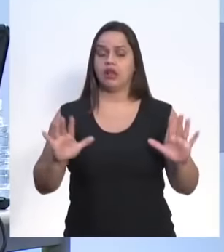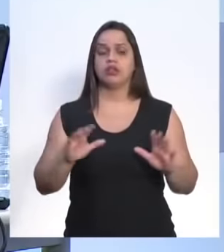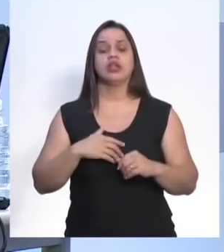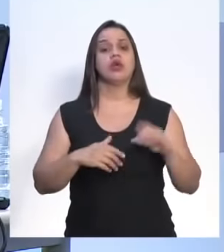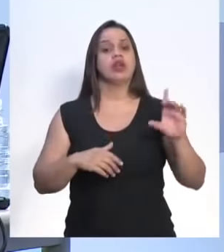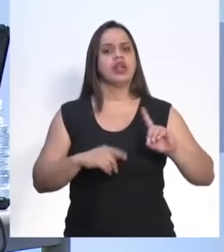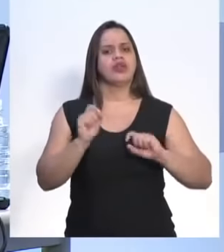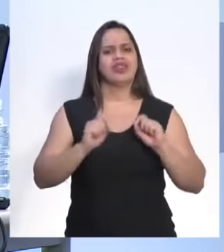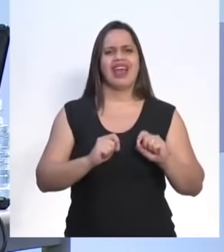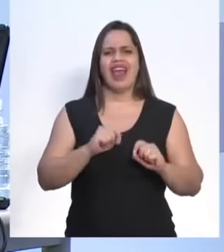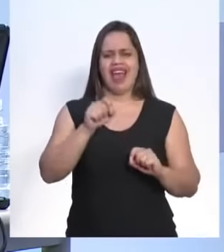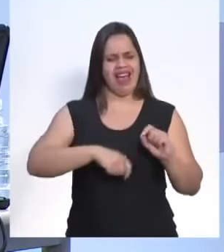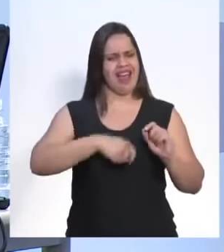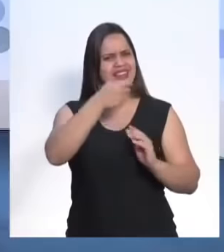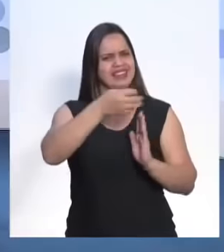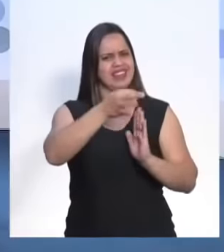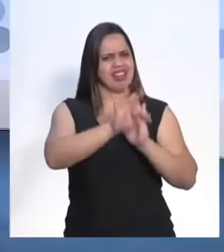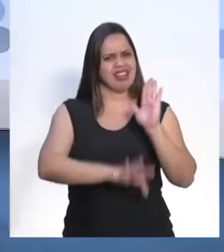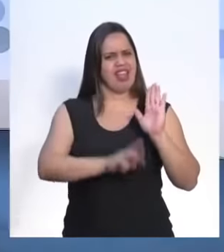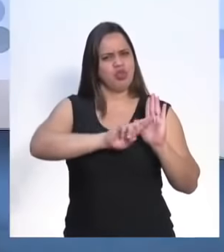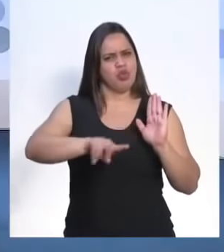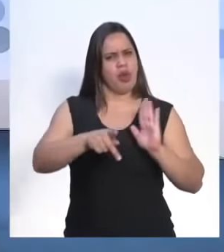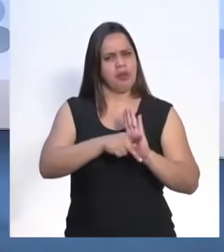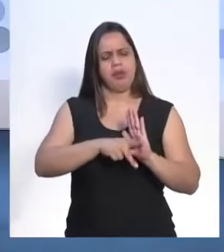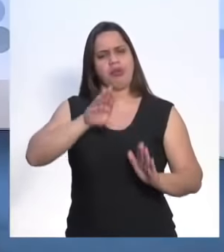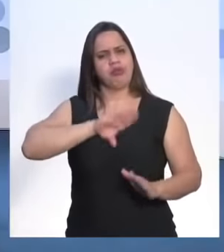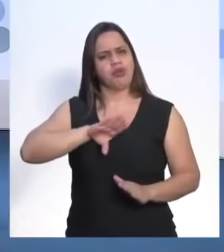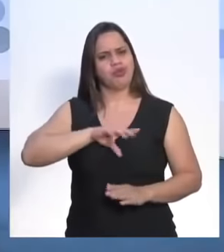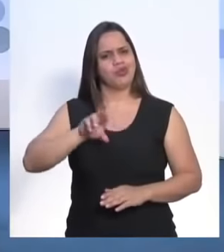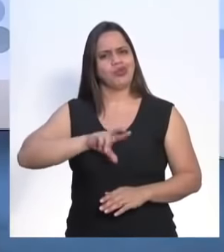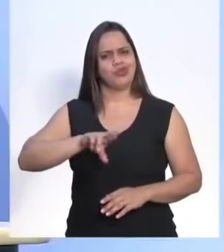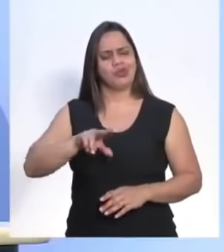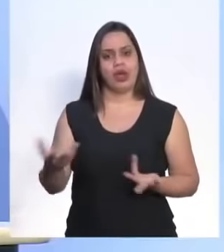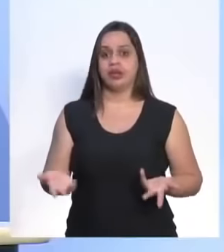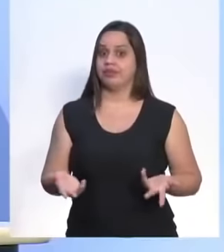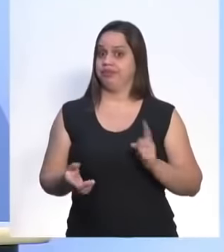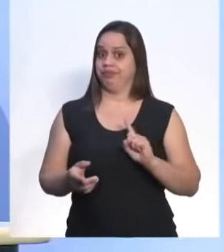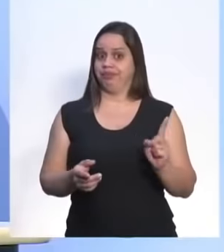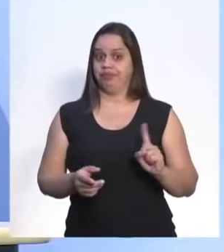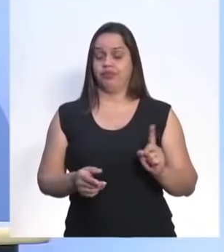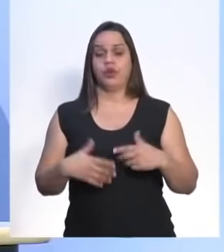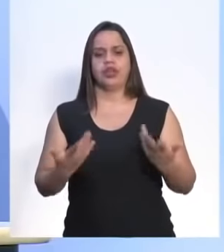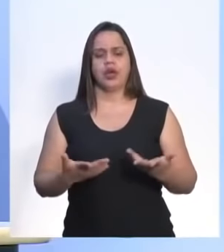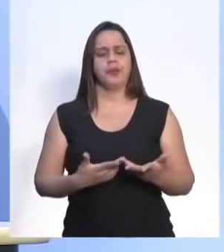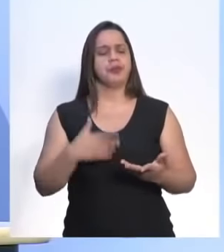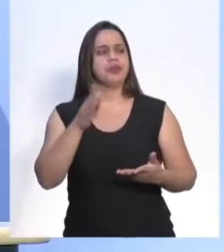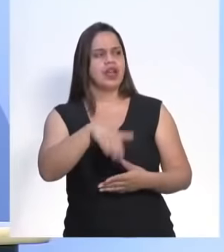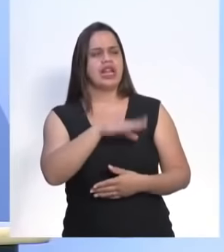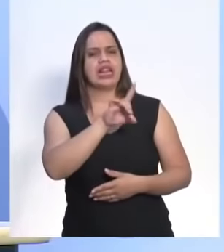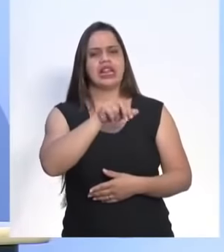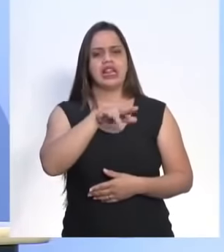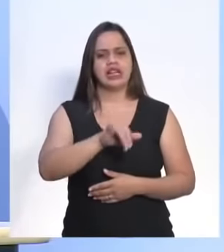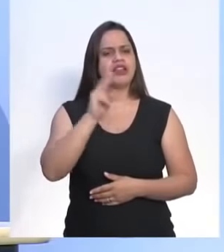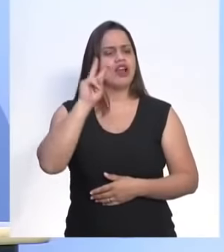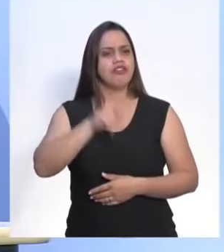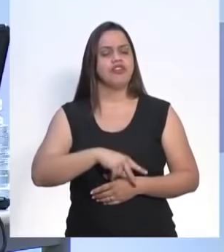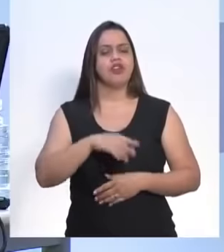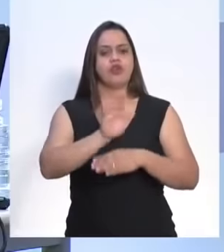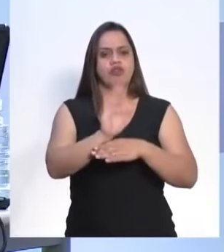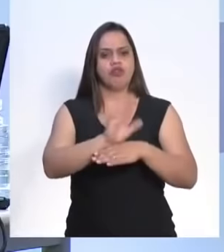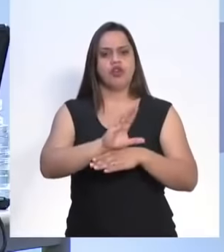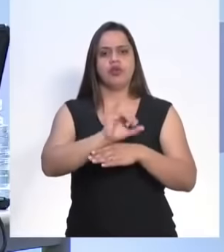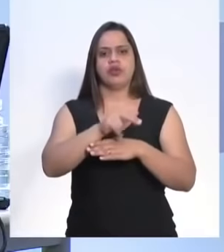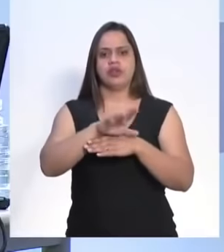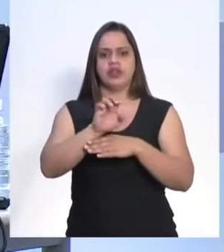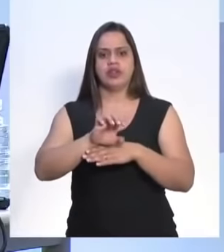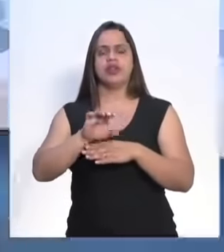aquela que a gente coloca assim só para... Dani, acrescentar uma informação. Vou até falar aqui. Você já assistiu aquele filme Cine Hollywood? Já. Então.